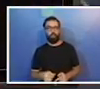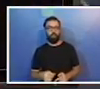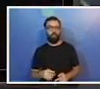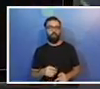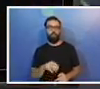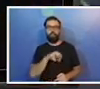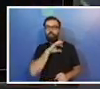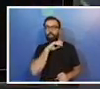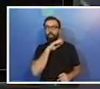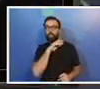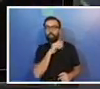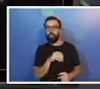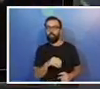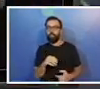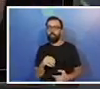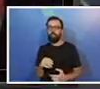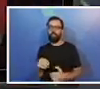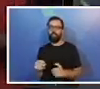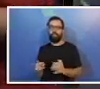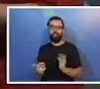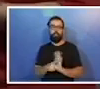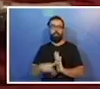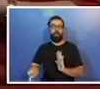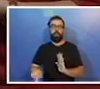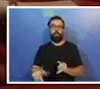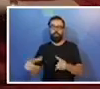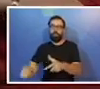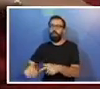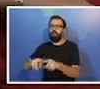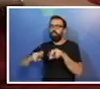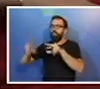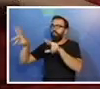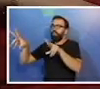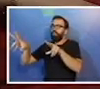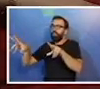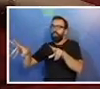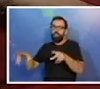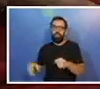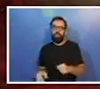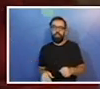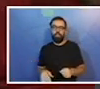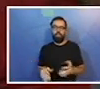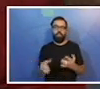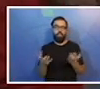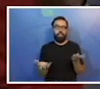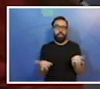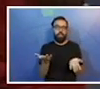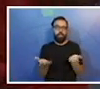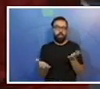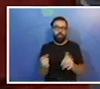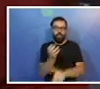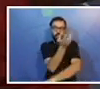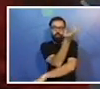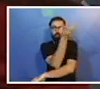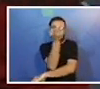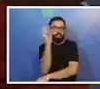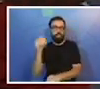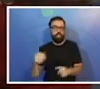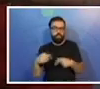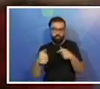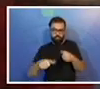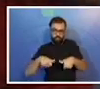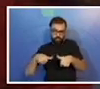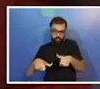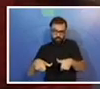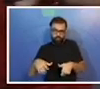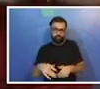ela é colocada no lugar que não é dela, traz ameaça ao equilíbrio, vai mudar